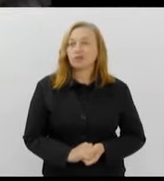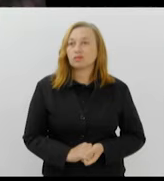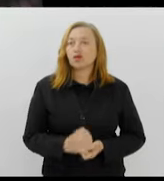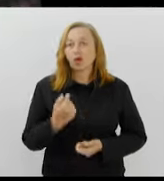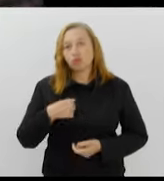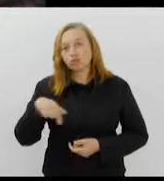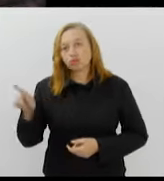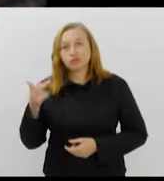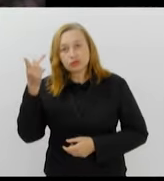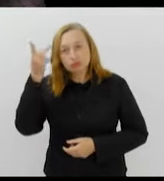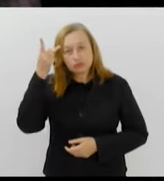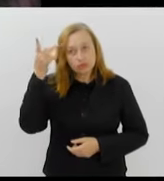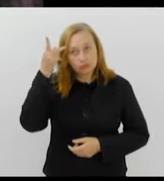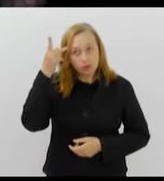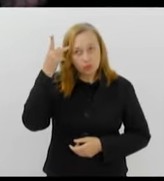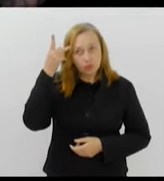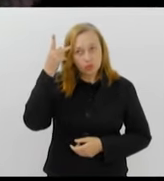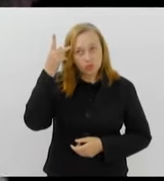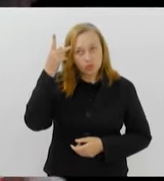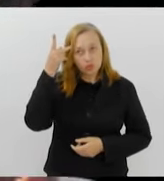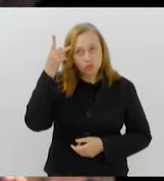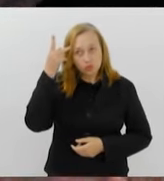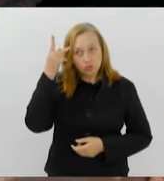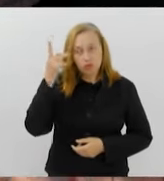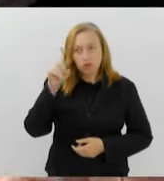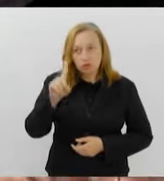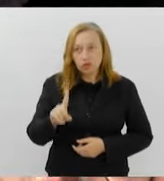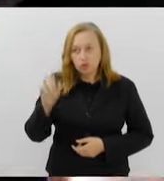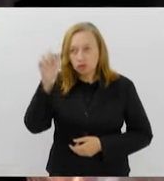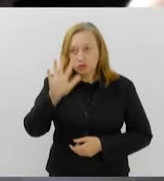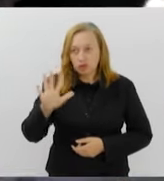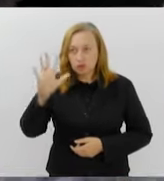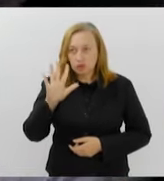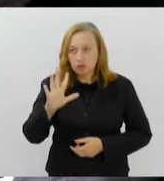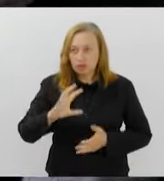em São Paulo com a direção naal